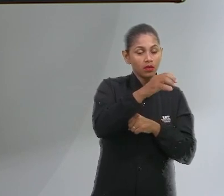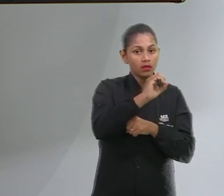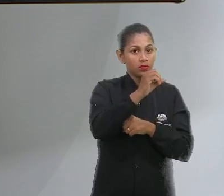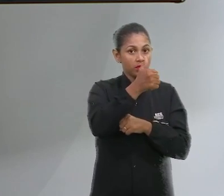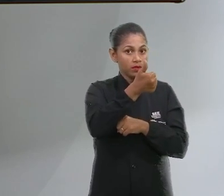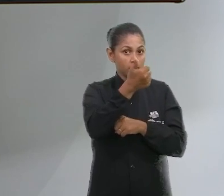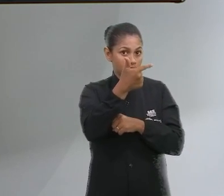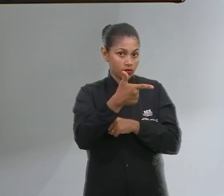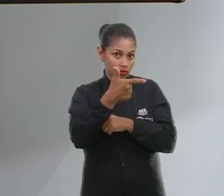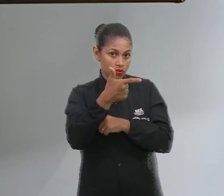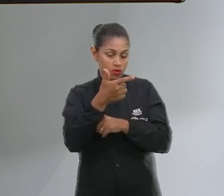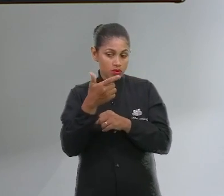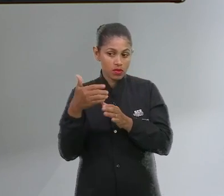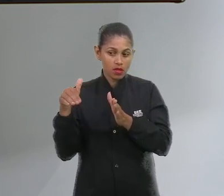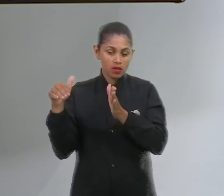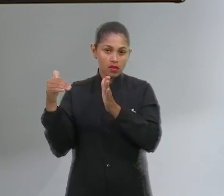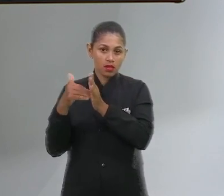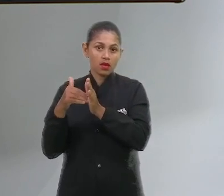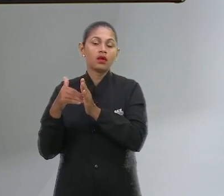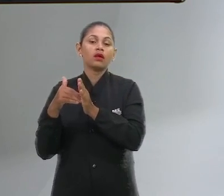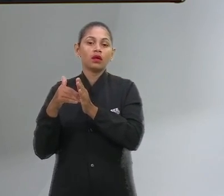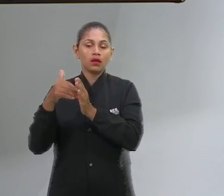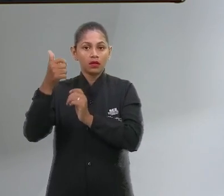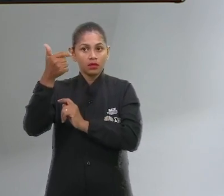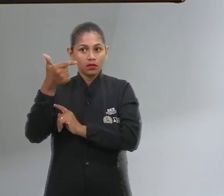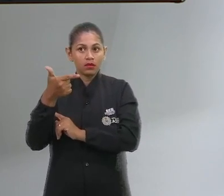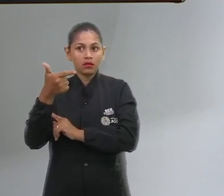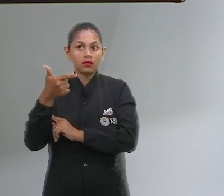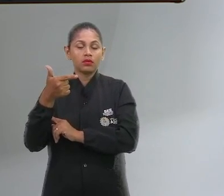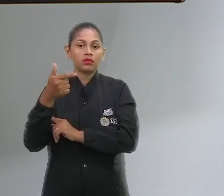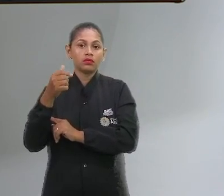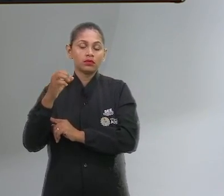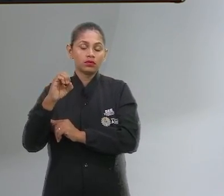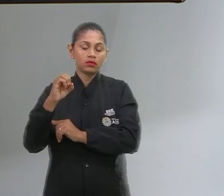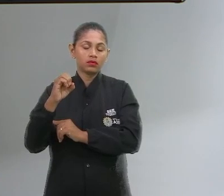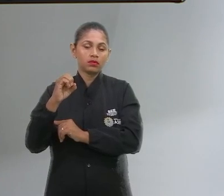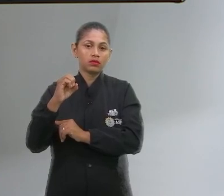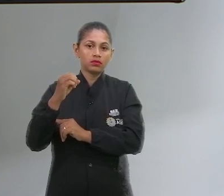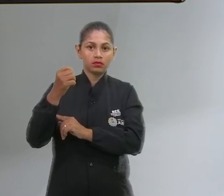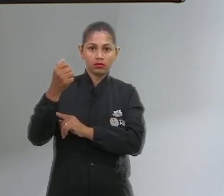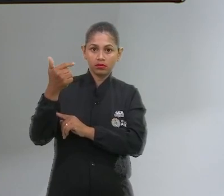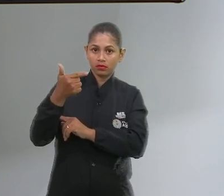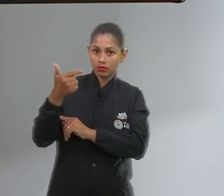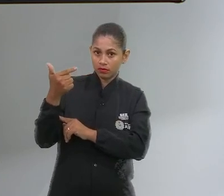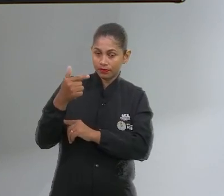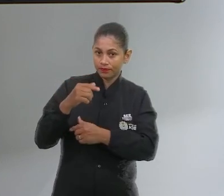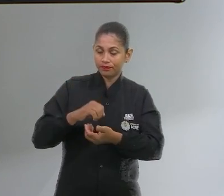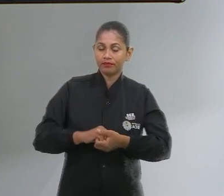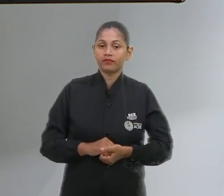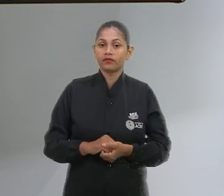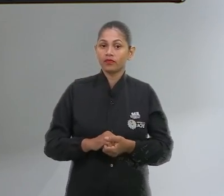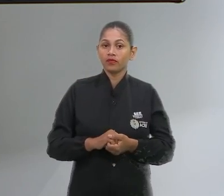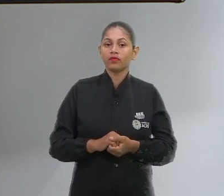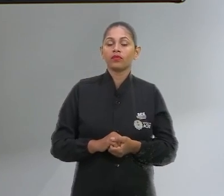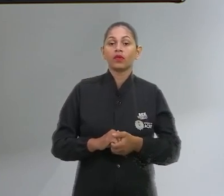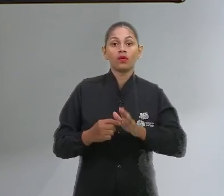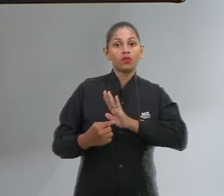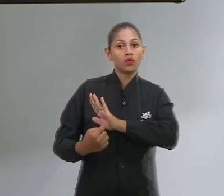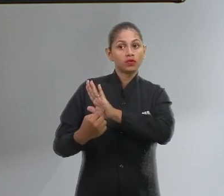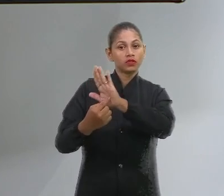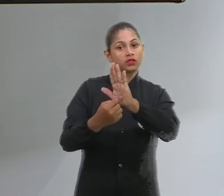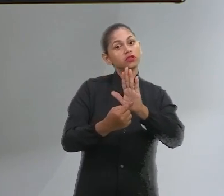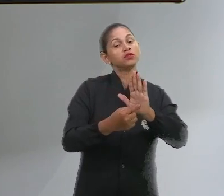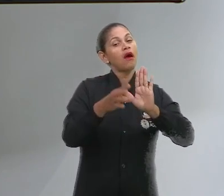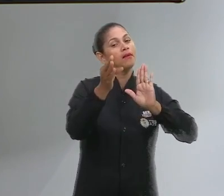Tendências Consultoria. Estaria apresentando aqui a todos vocês dados bastante interessantes,